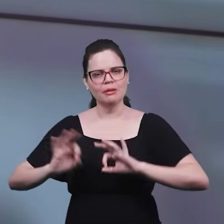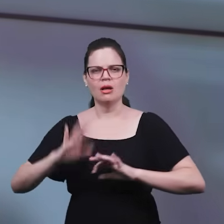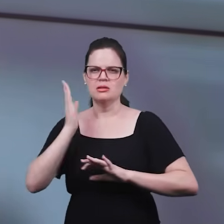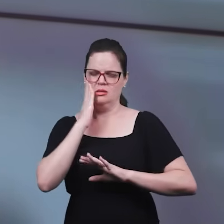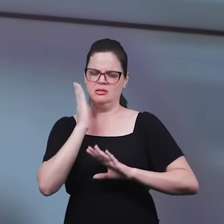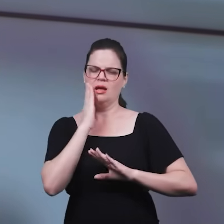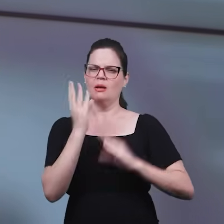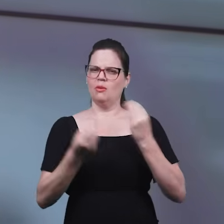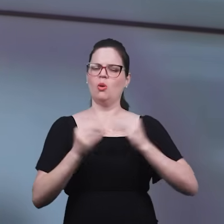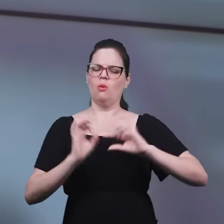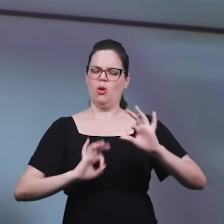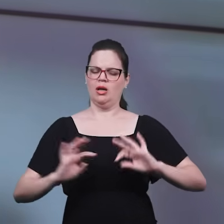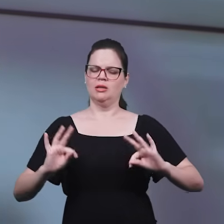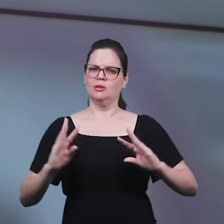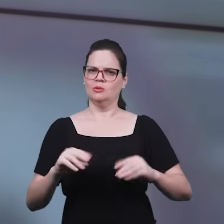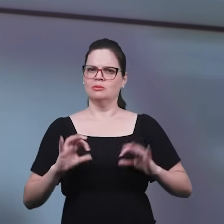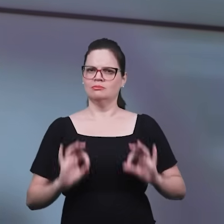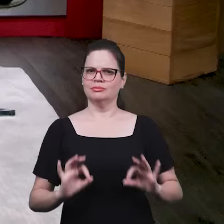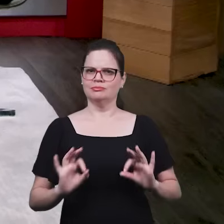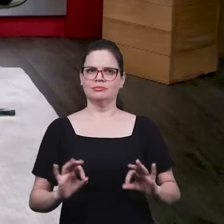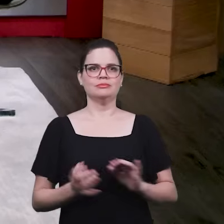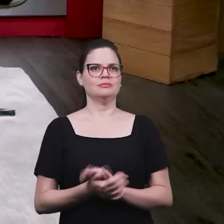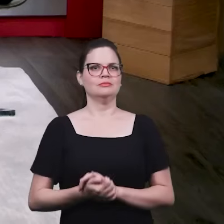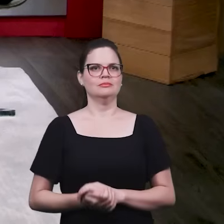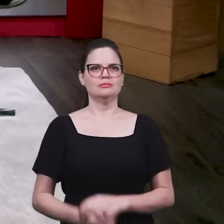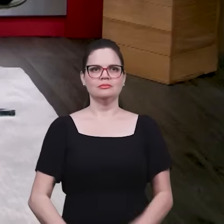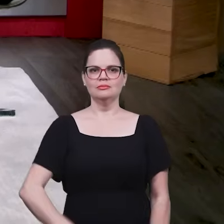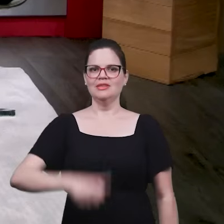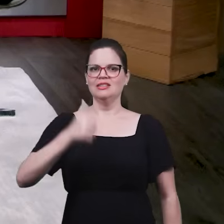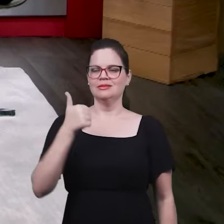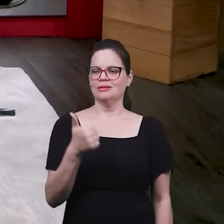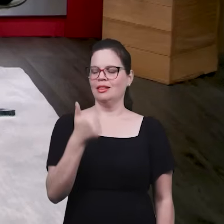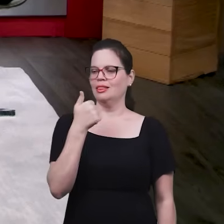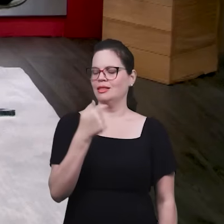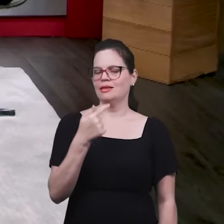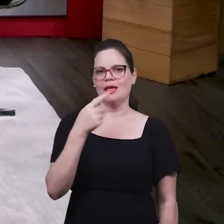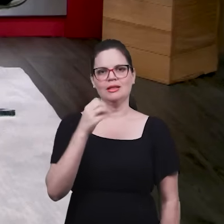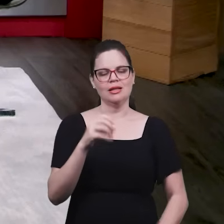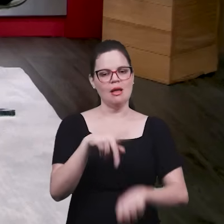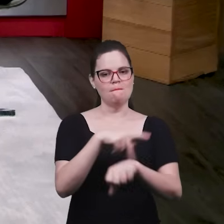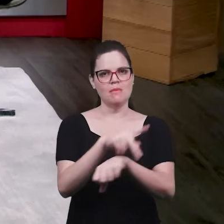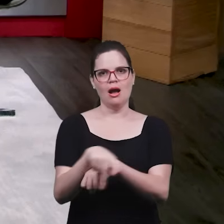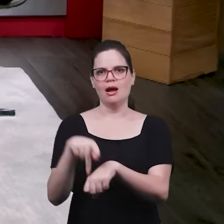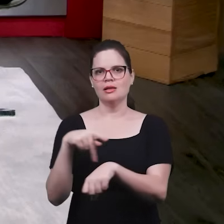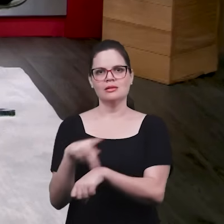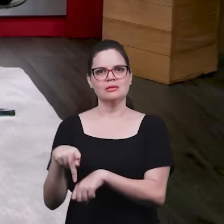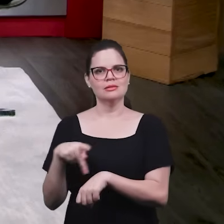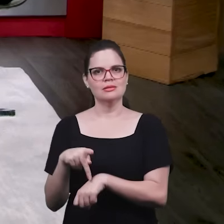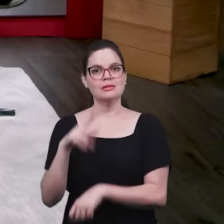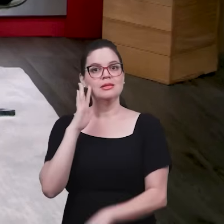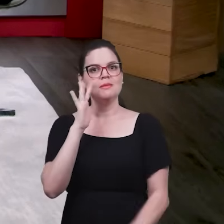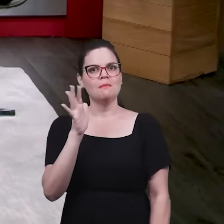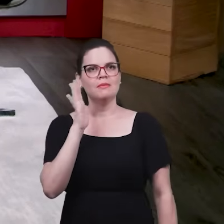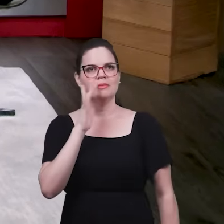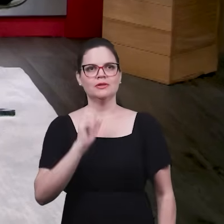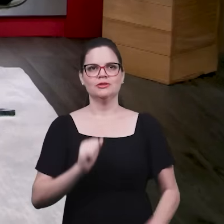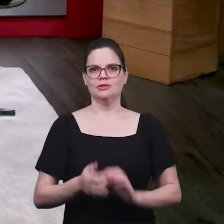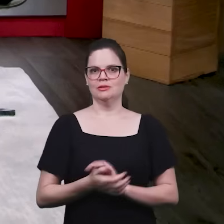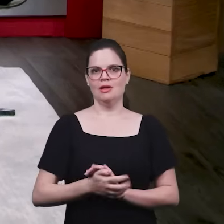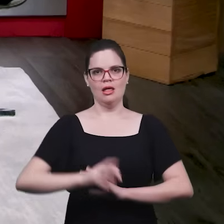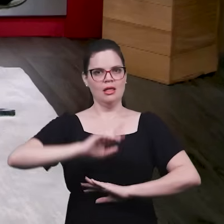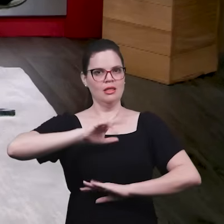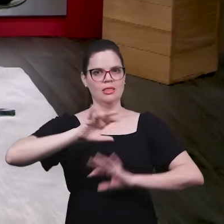sabem se organizar lindamente sobre isso. 170 países. Não é uma